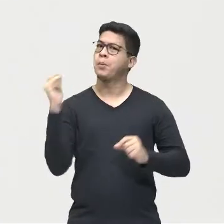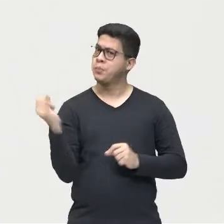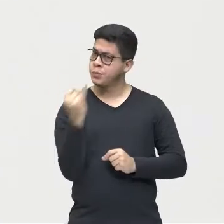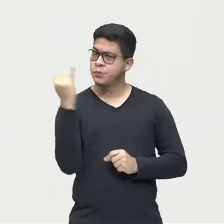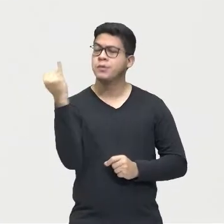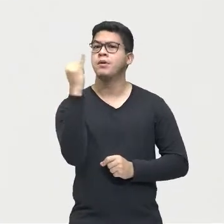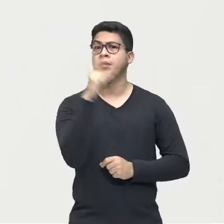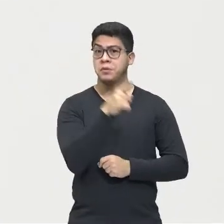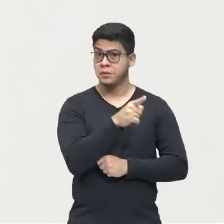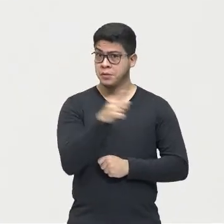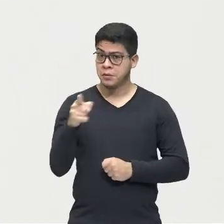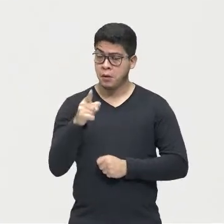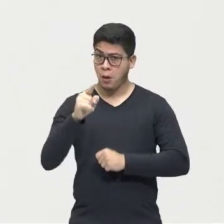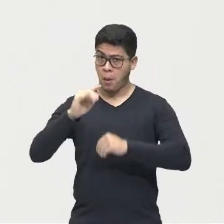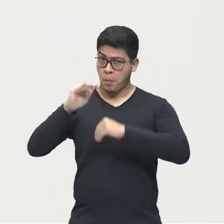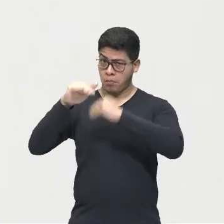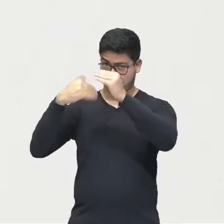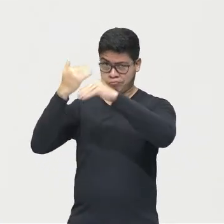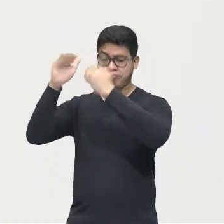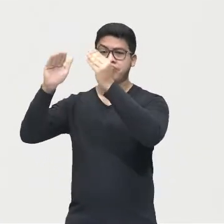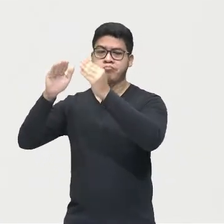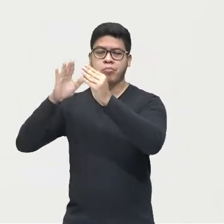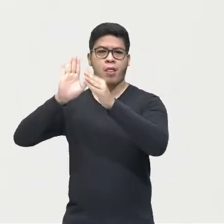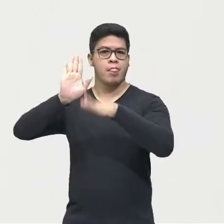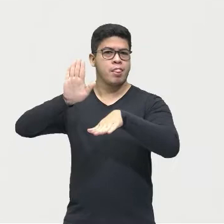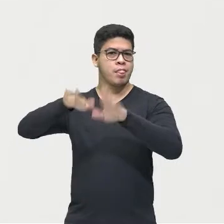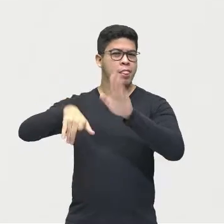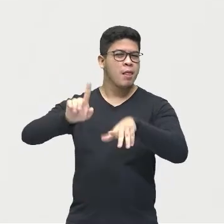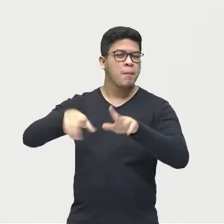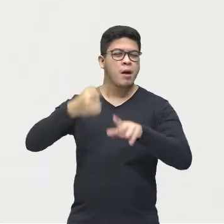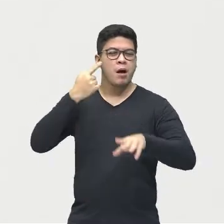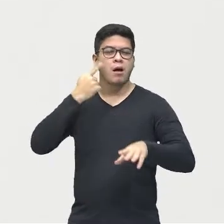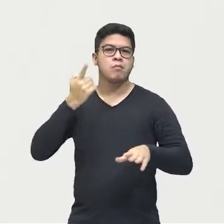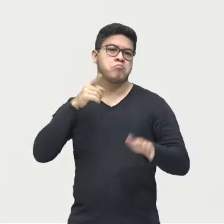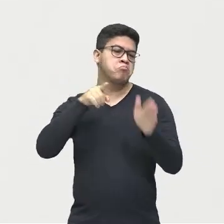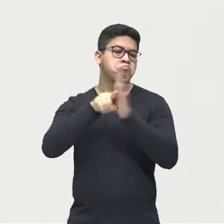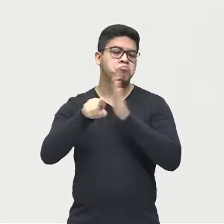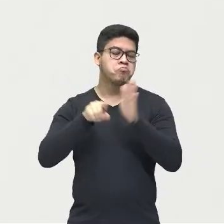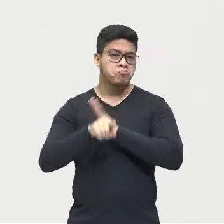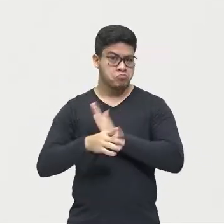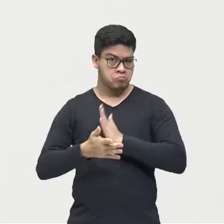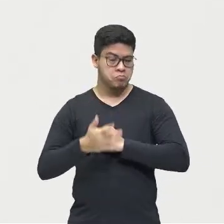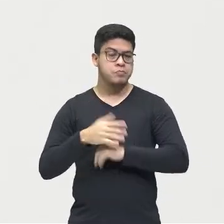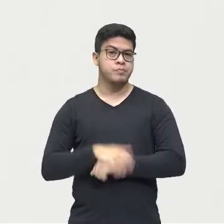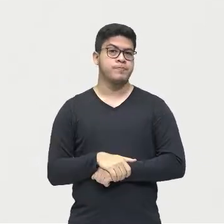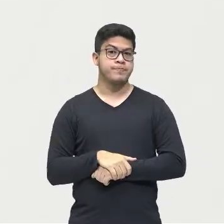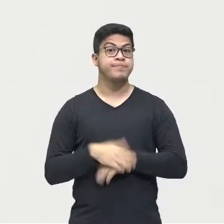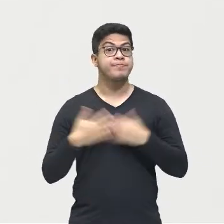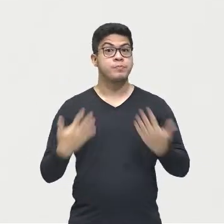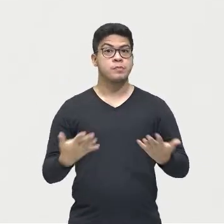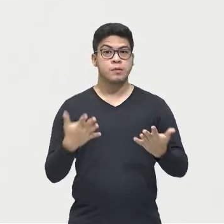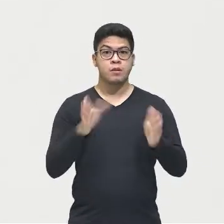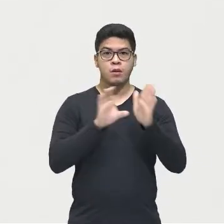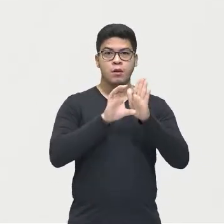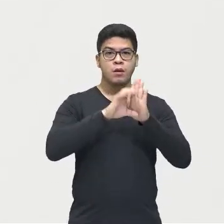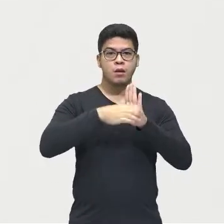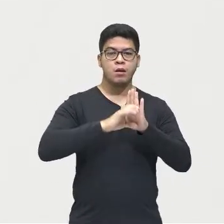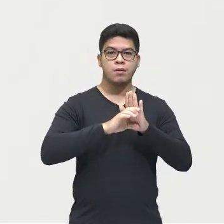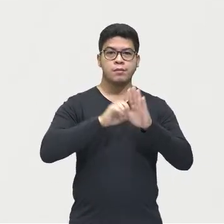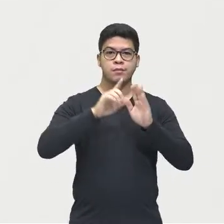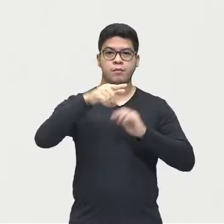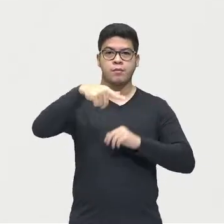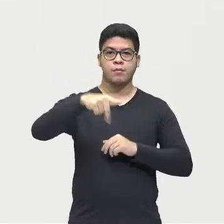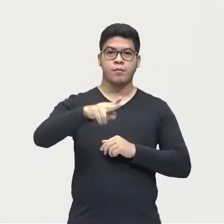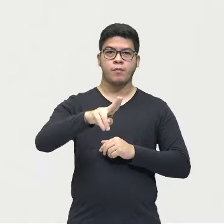importantes para o desenvolvimento de determinadas questões. Então, vamos à definição de quadriláteros.